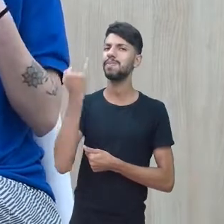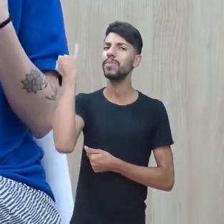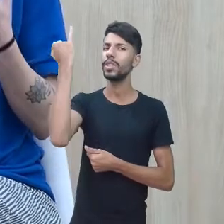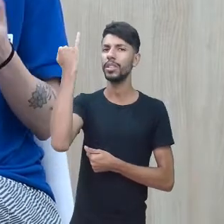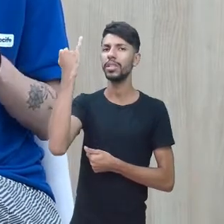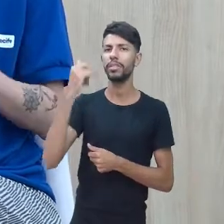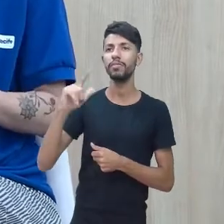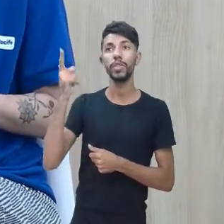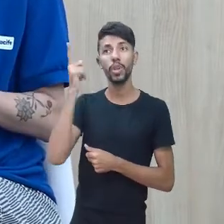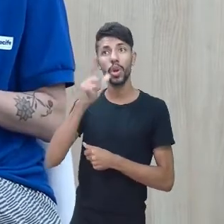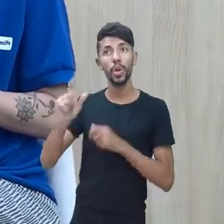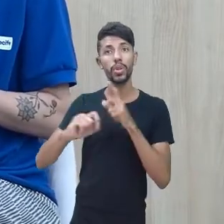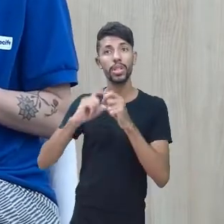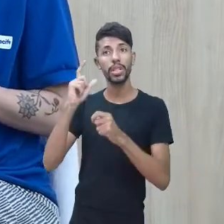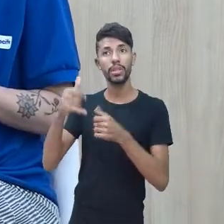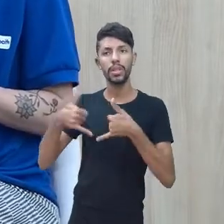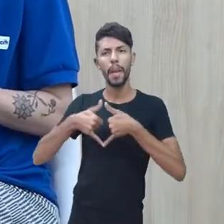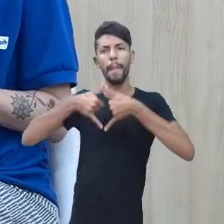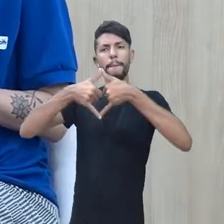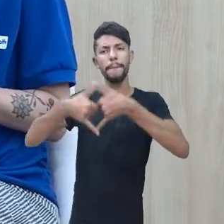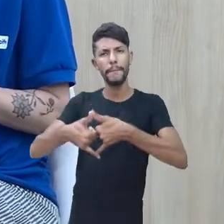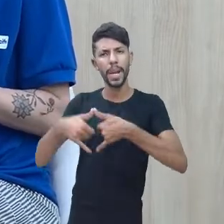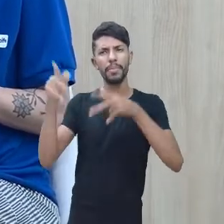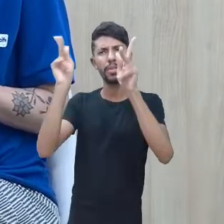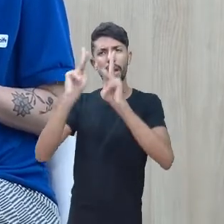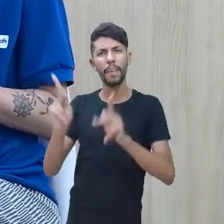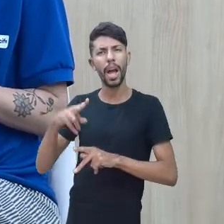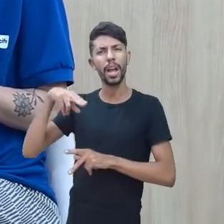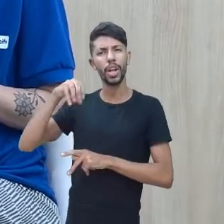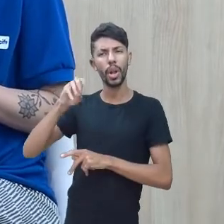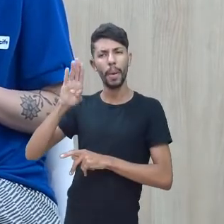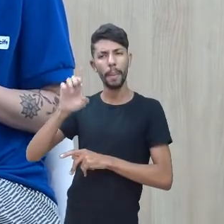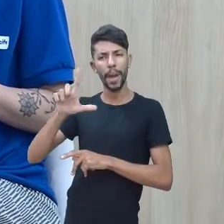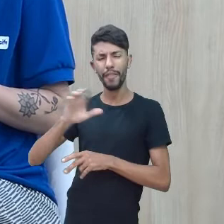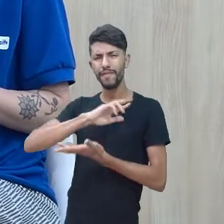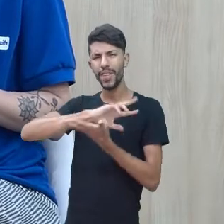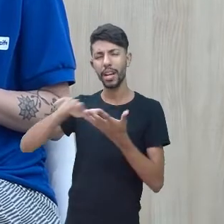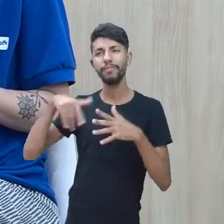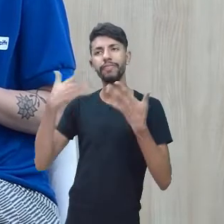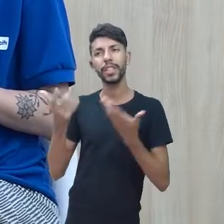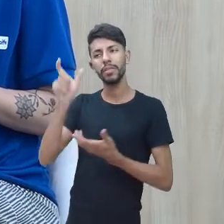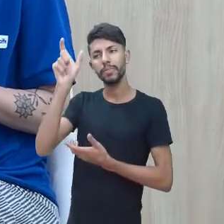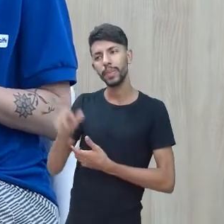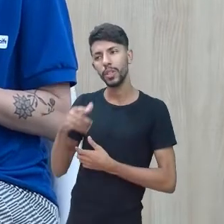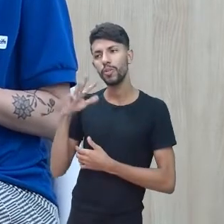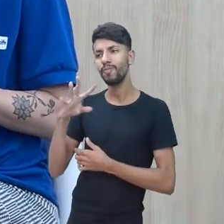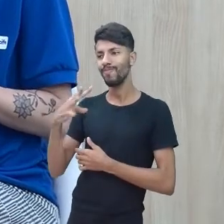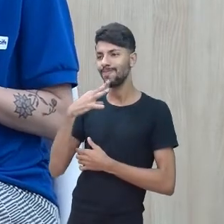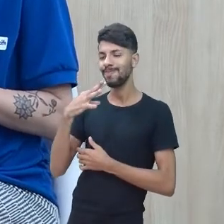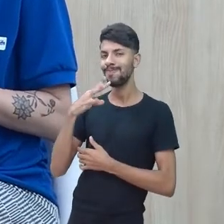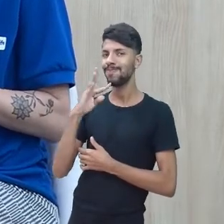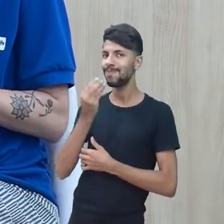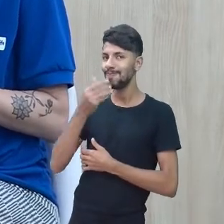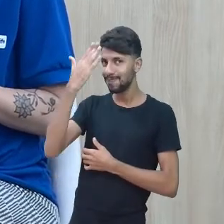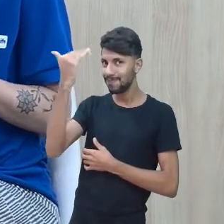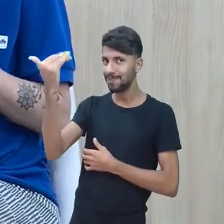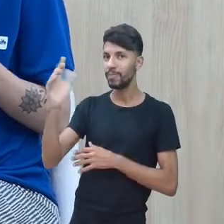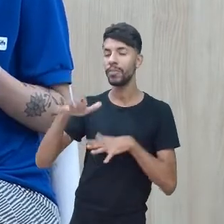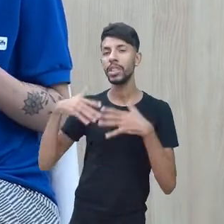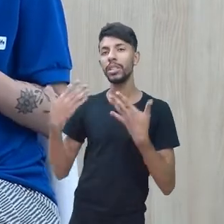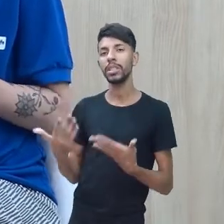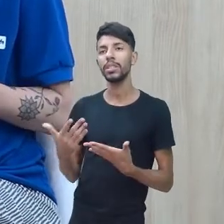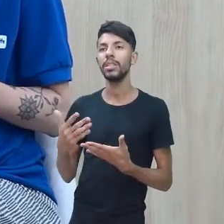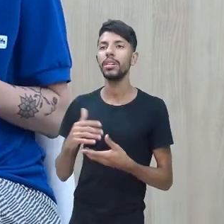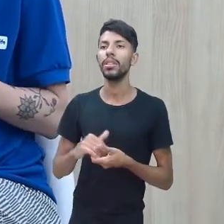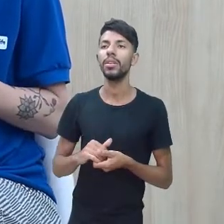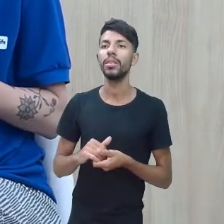ganhou prêmios Nobel da Paz e tudo mais. Então, é uma figura importante e reconhecida, e a